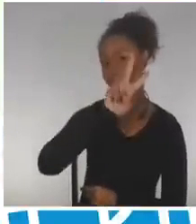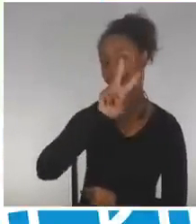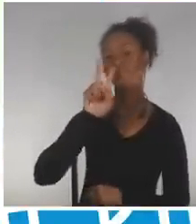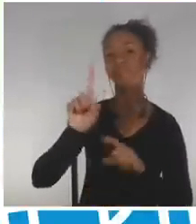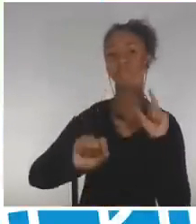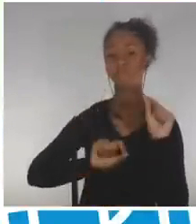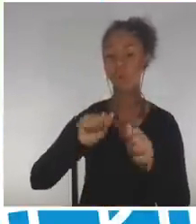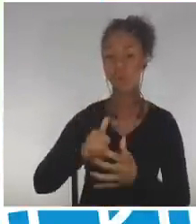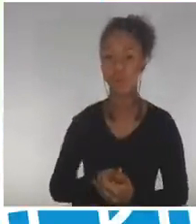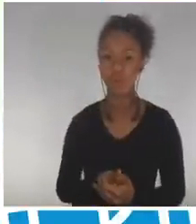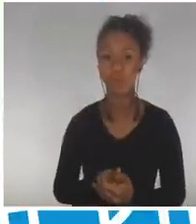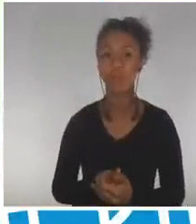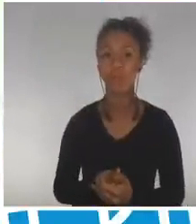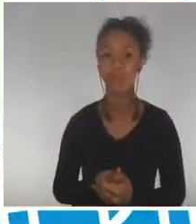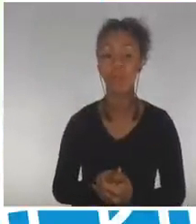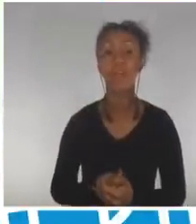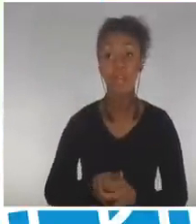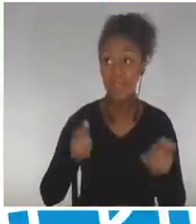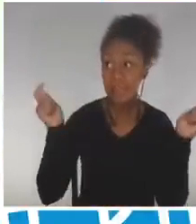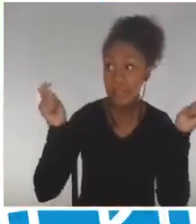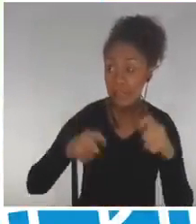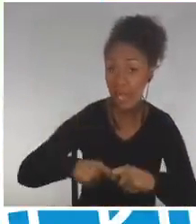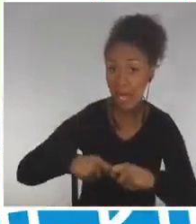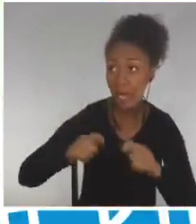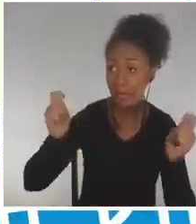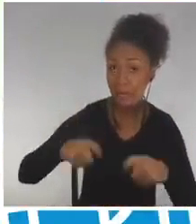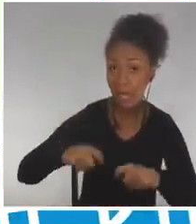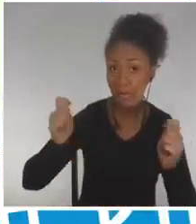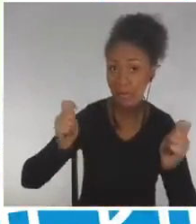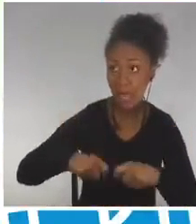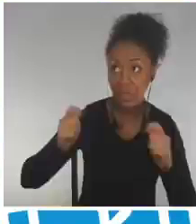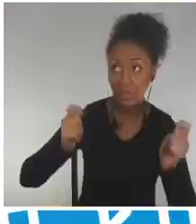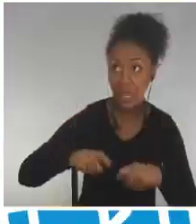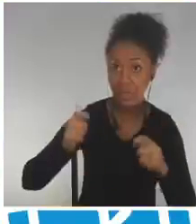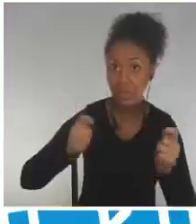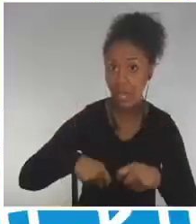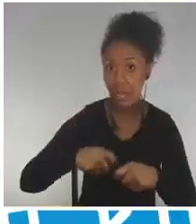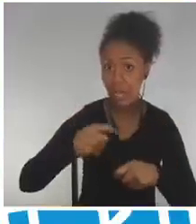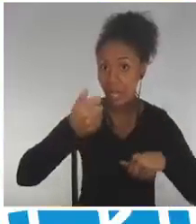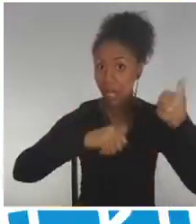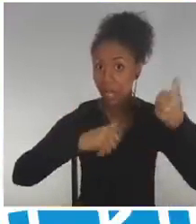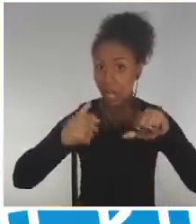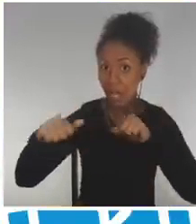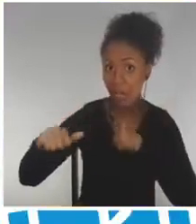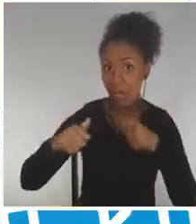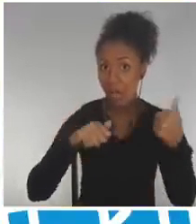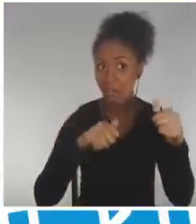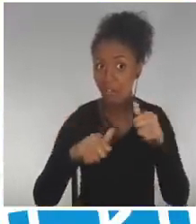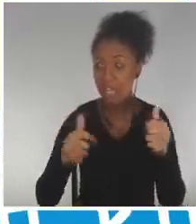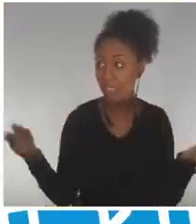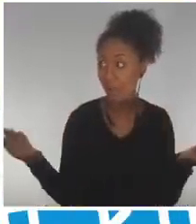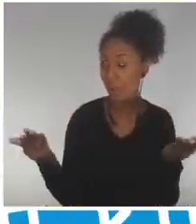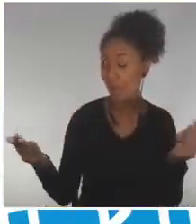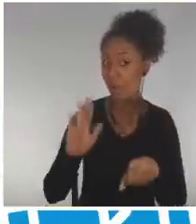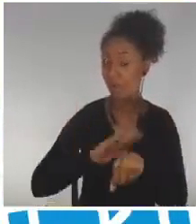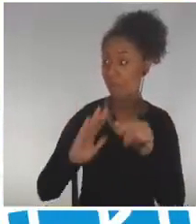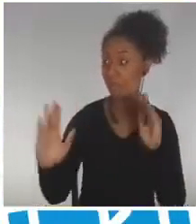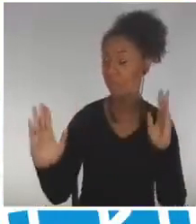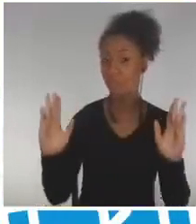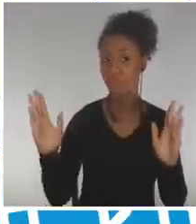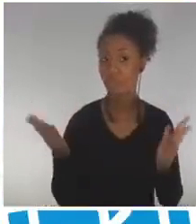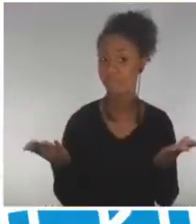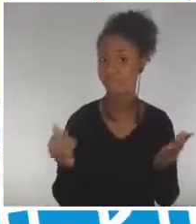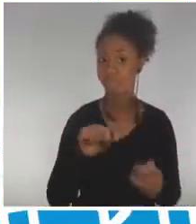a execuibilidade. É execuível fazer uma avaliação com esse cenário estável? É o primeiro